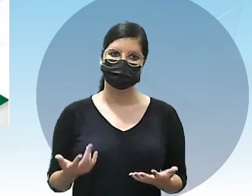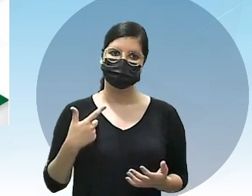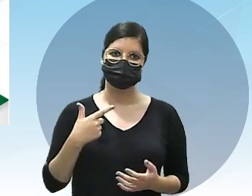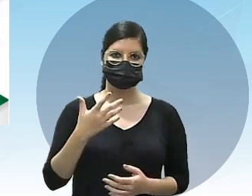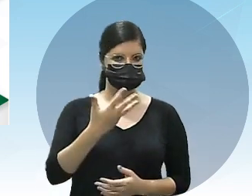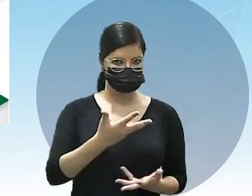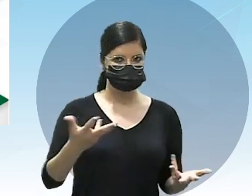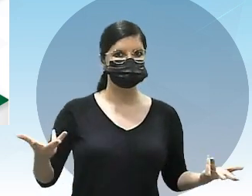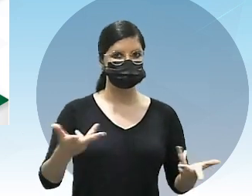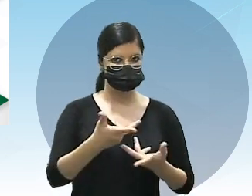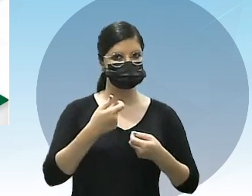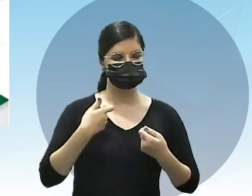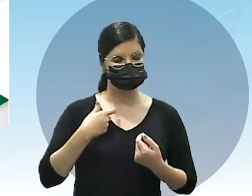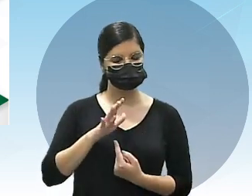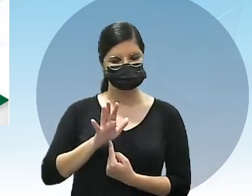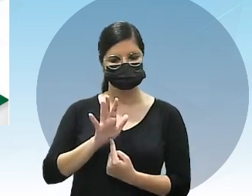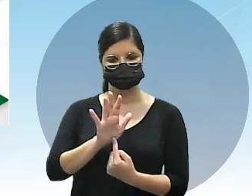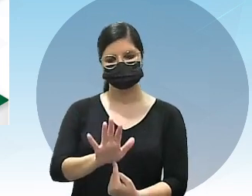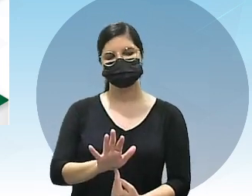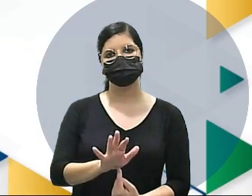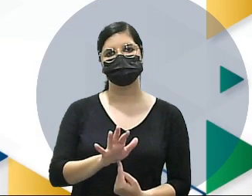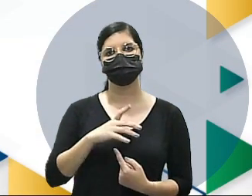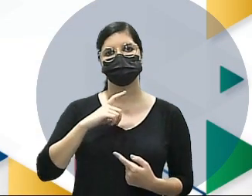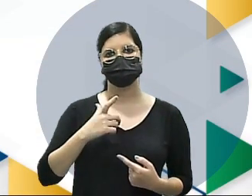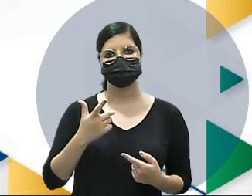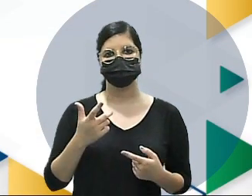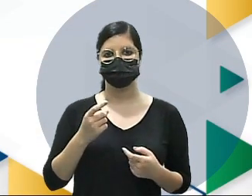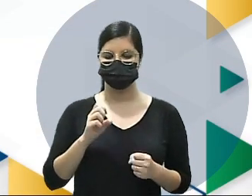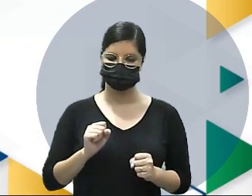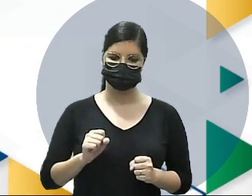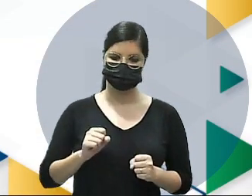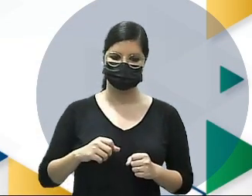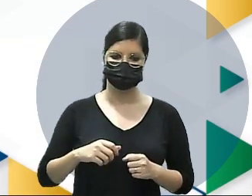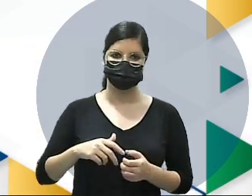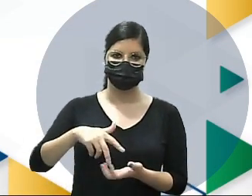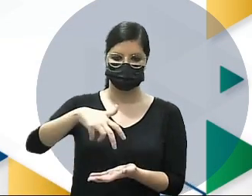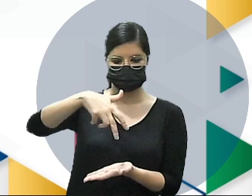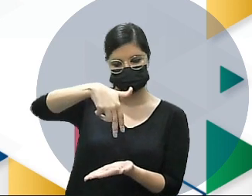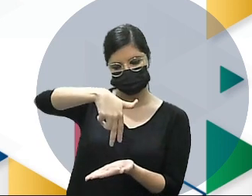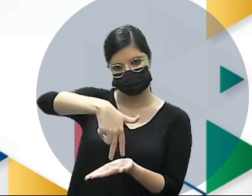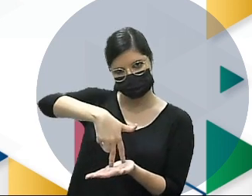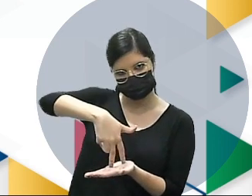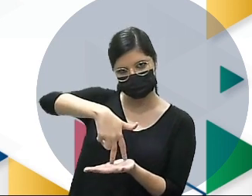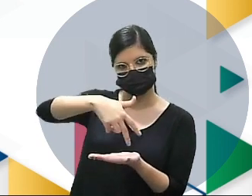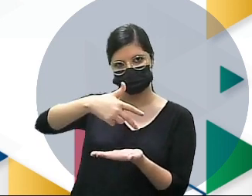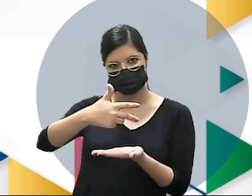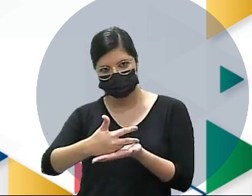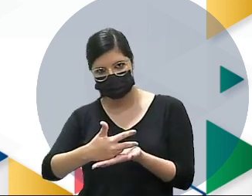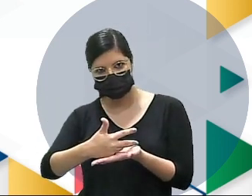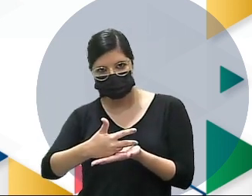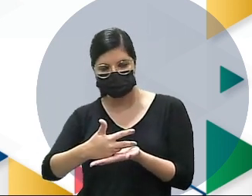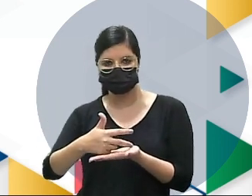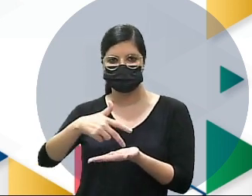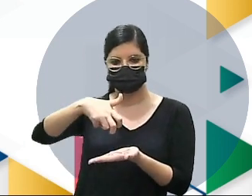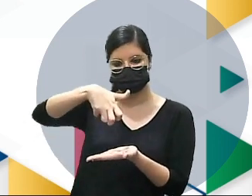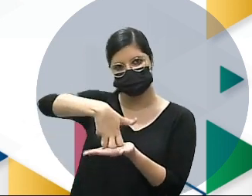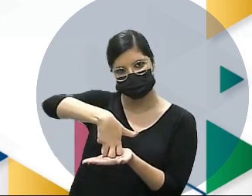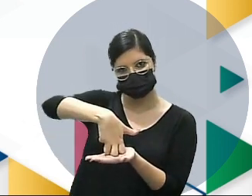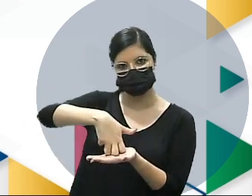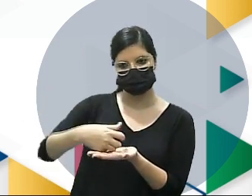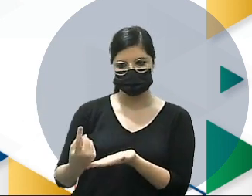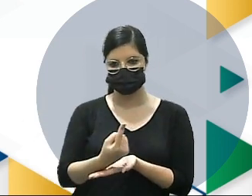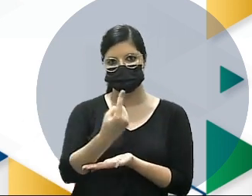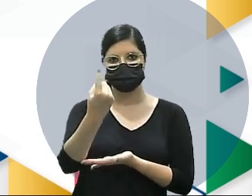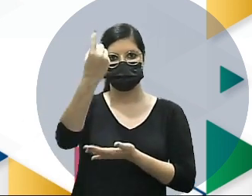incríveis algumas apresentações são incríveis elas fazem isso no chão de uma fita fazendo em cima de um em um lugar muito alto